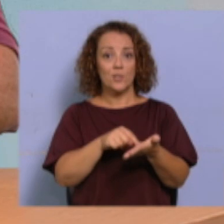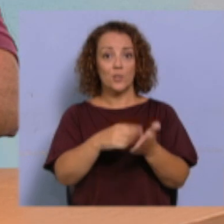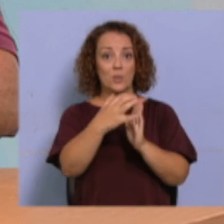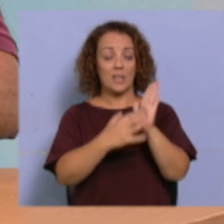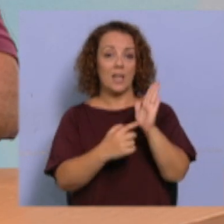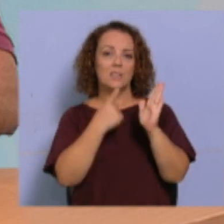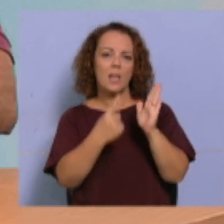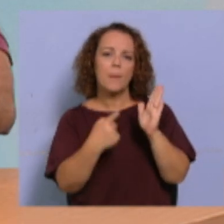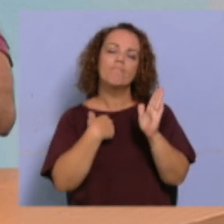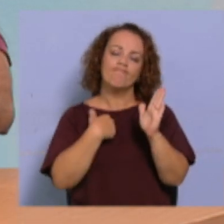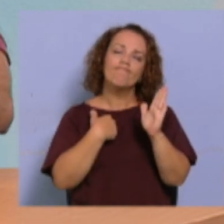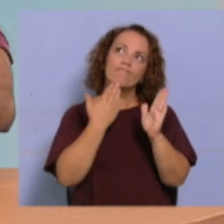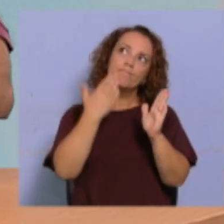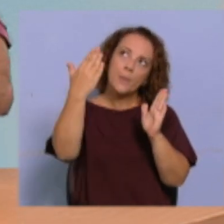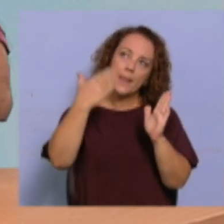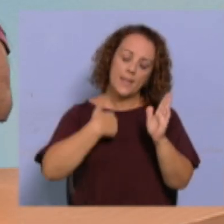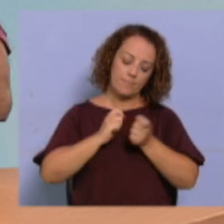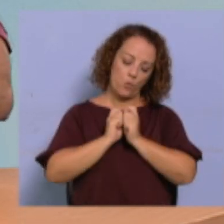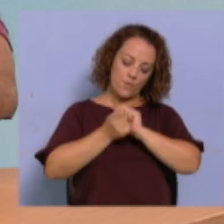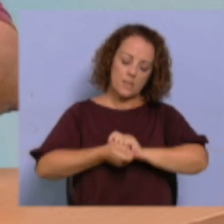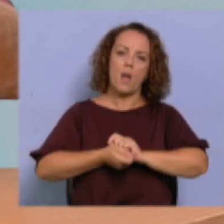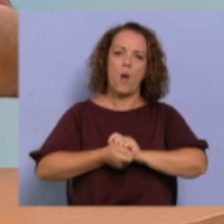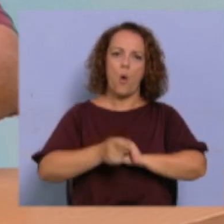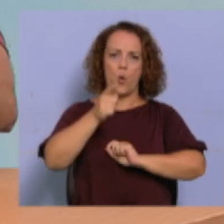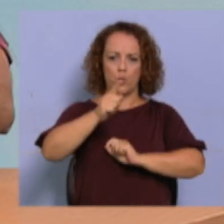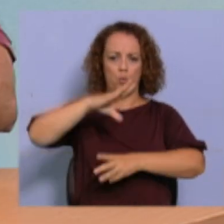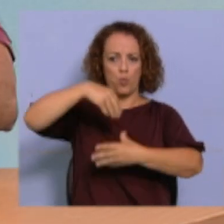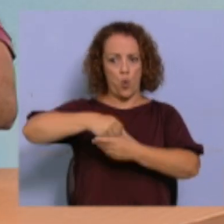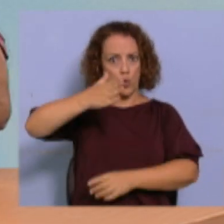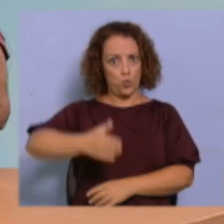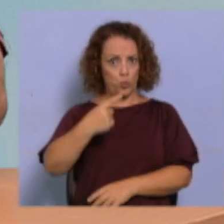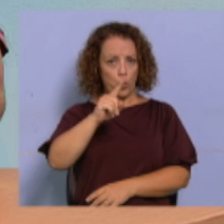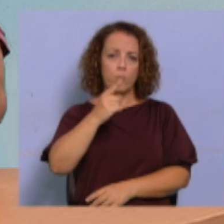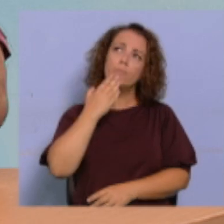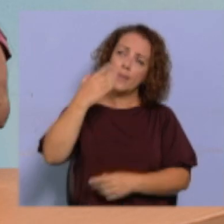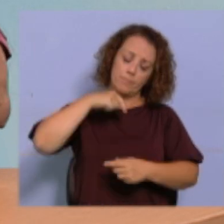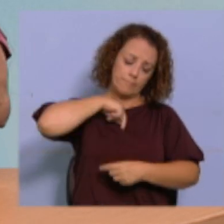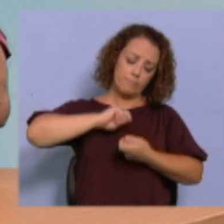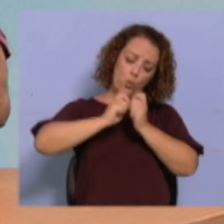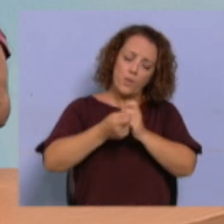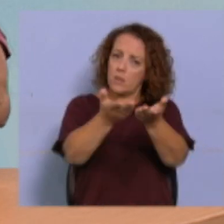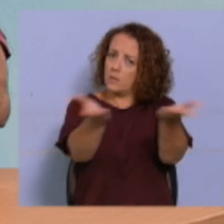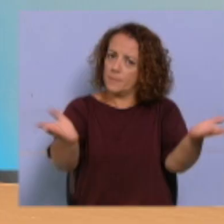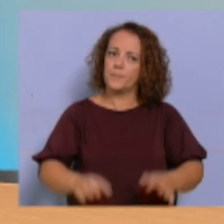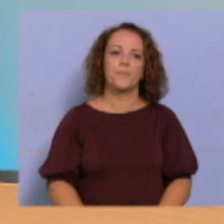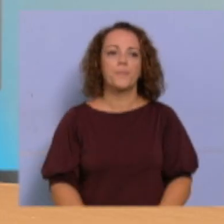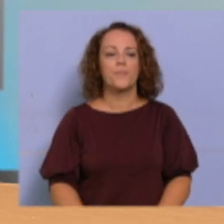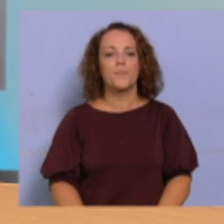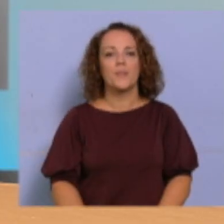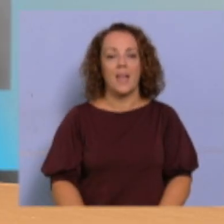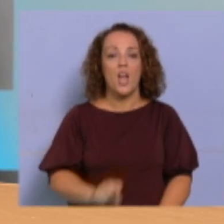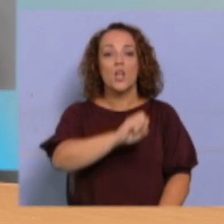Pede a conversão, não é? Quer dizer, tu que não andas na justiça, converte, não é? Já não temos muito tempo para a